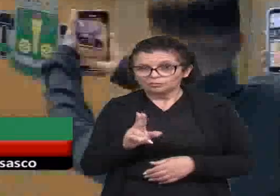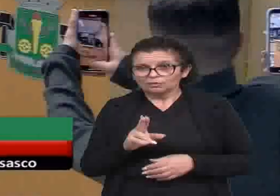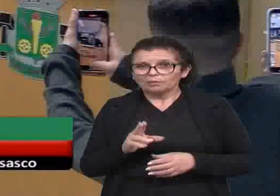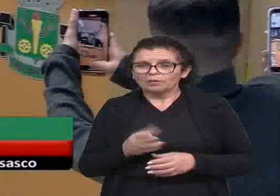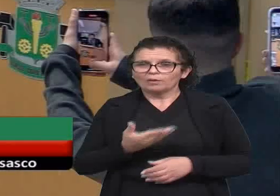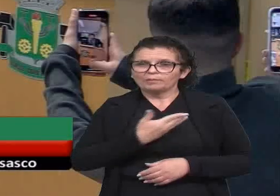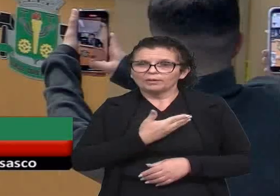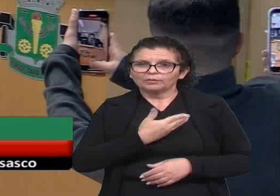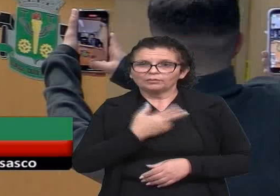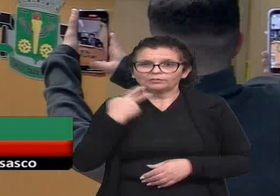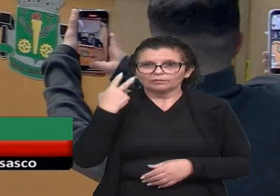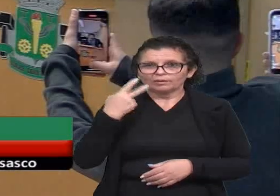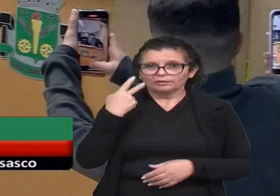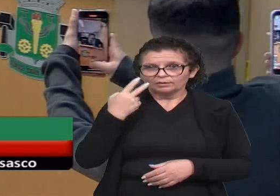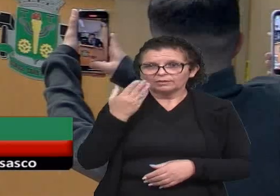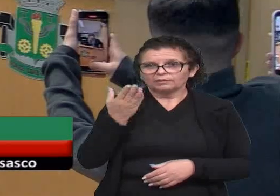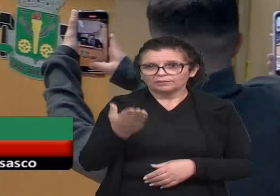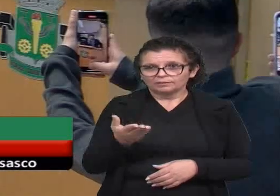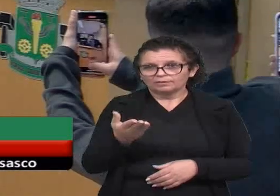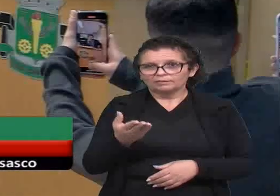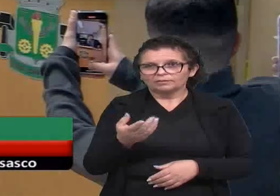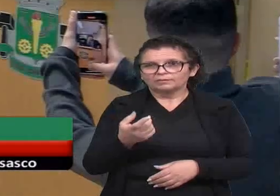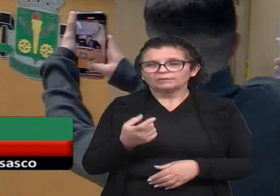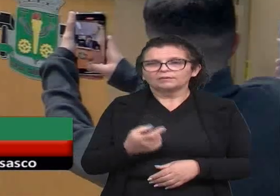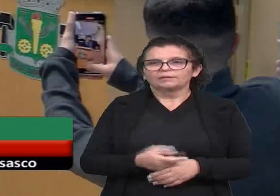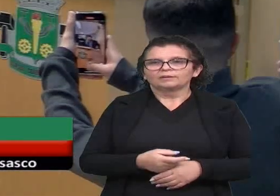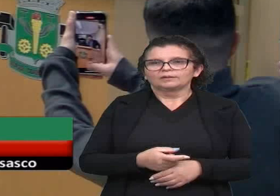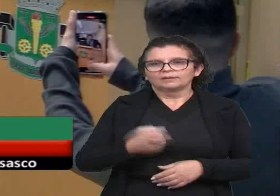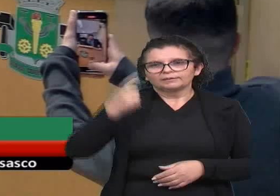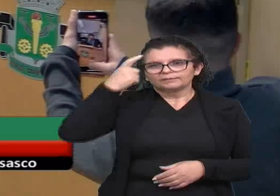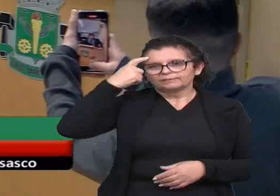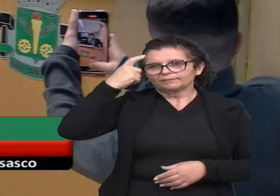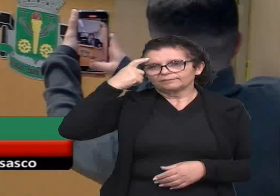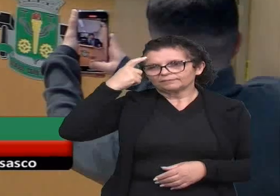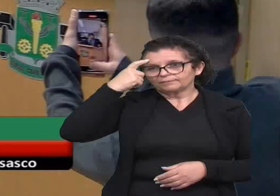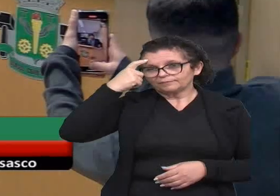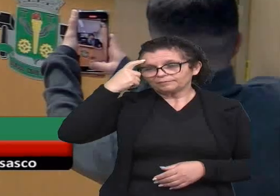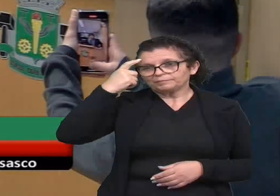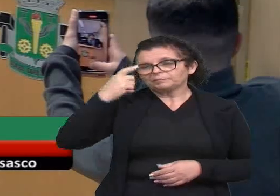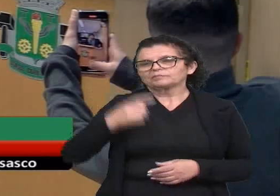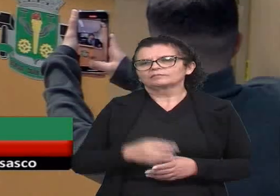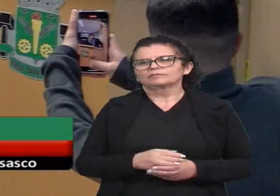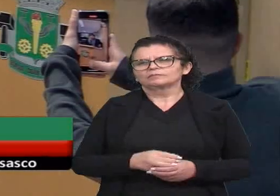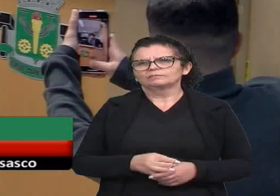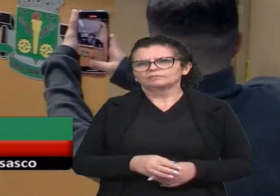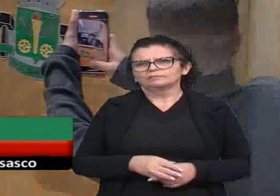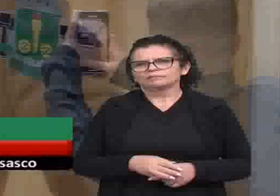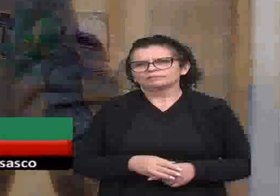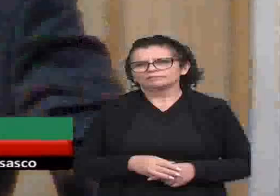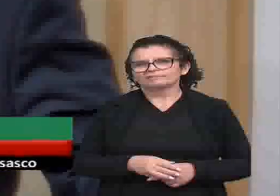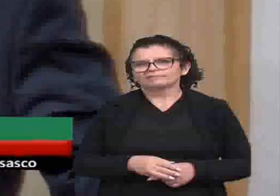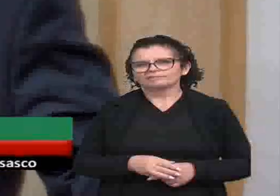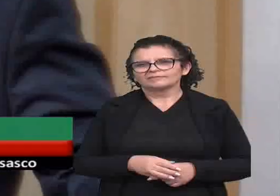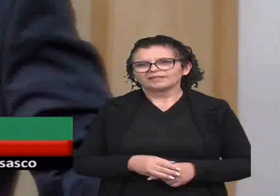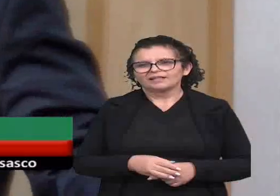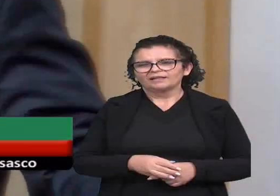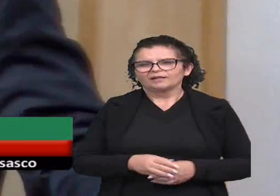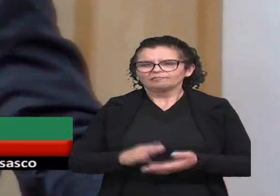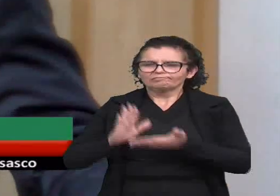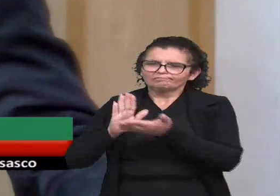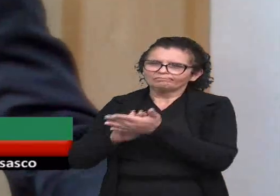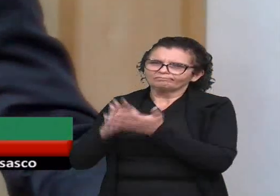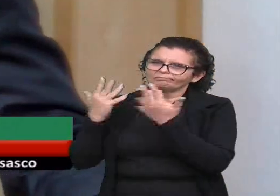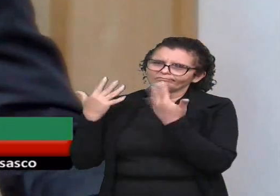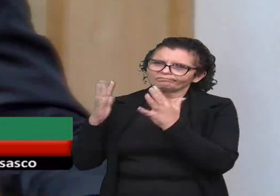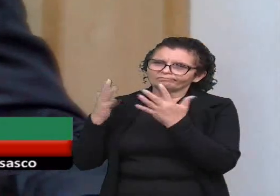grande amigo e vereador dessa casa, o Gancinho. Dizer que, parabenizar, né, nosso presidente